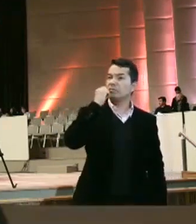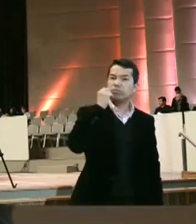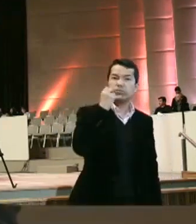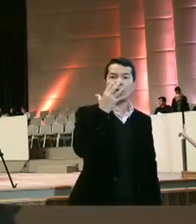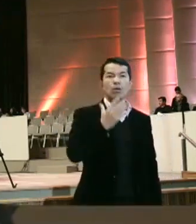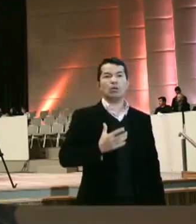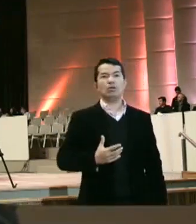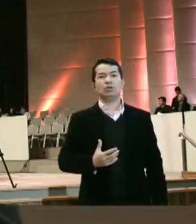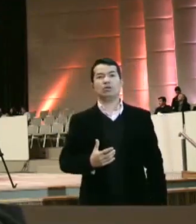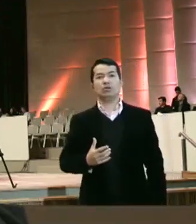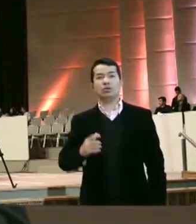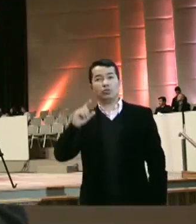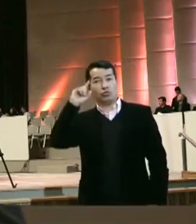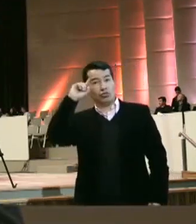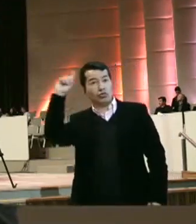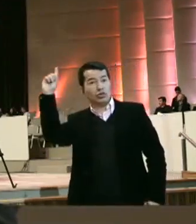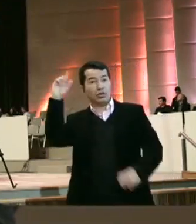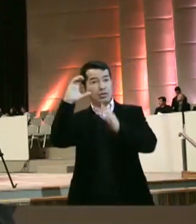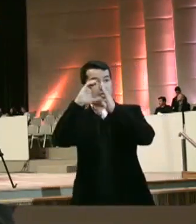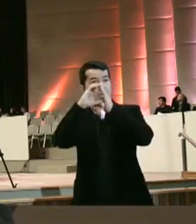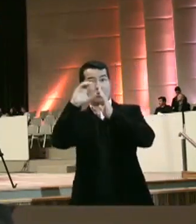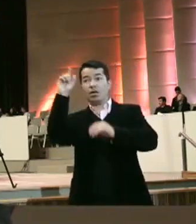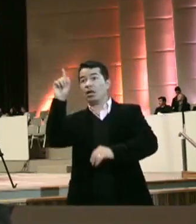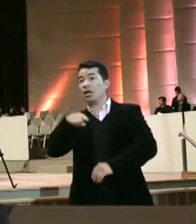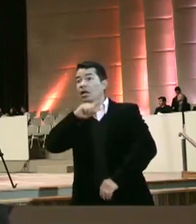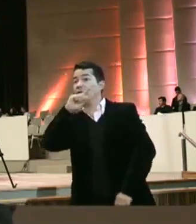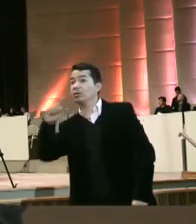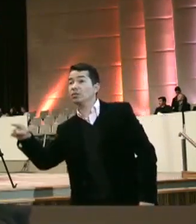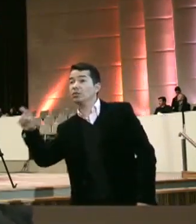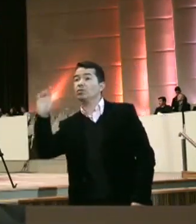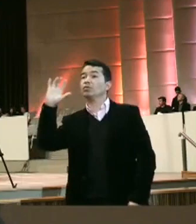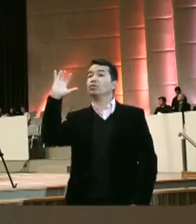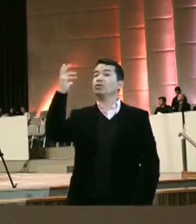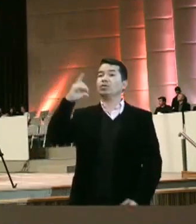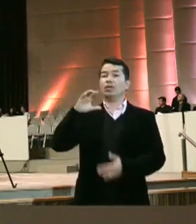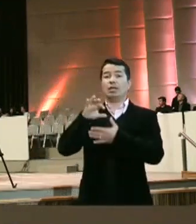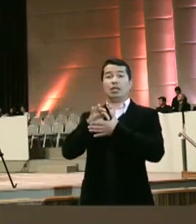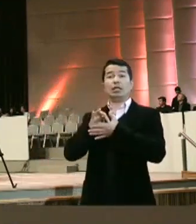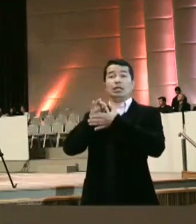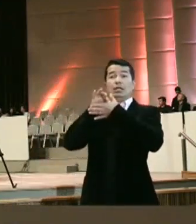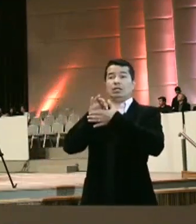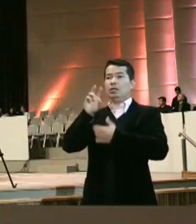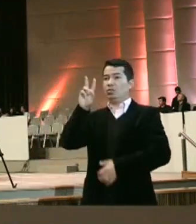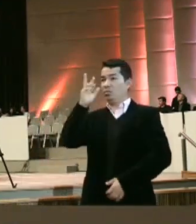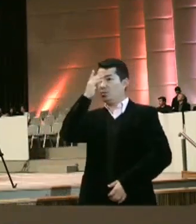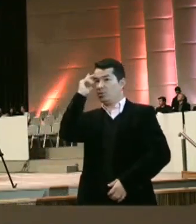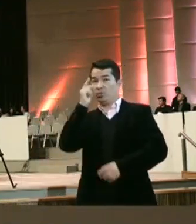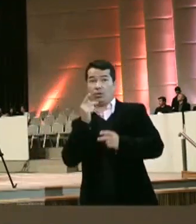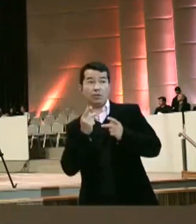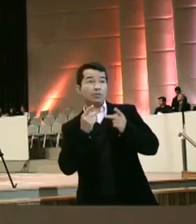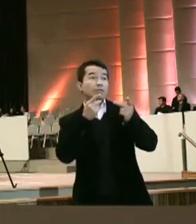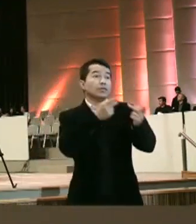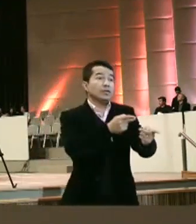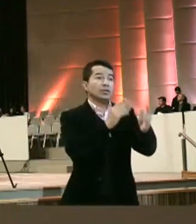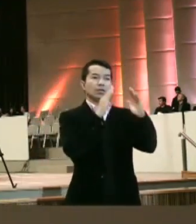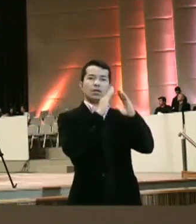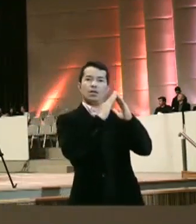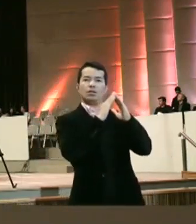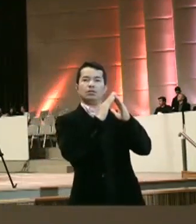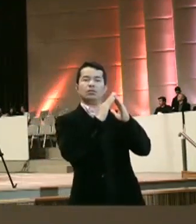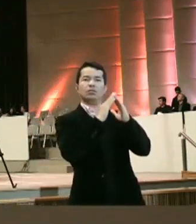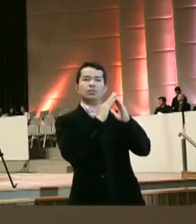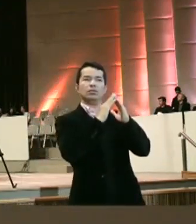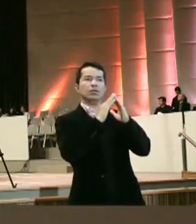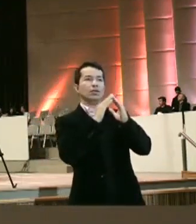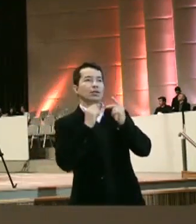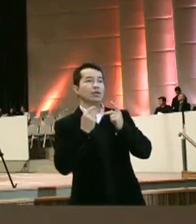célula naquele dia, e os líderes da célula sentem o desejo de irem lá na casa daquela pessoa.